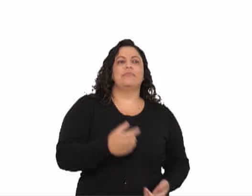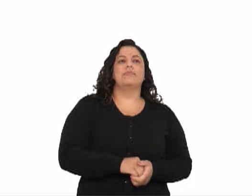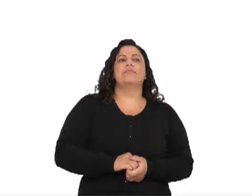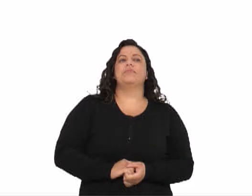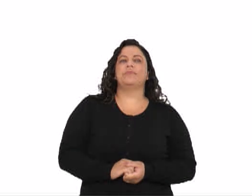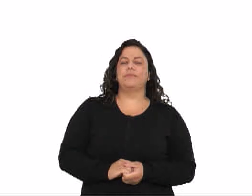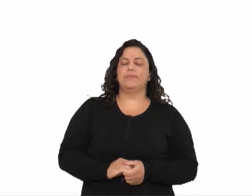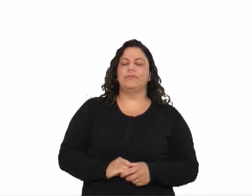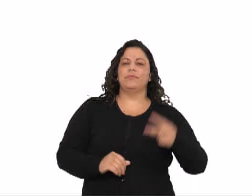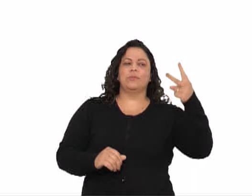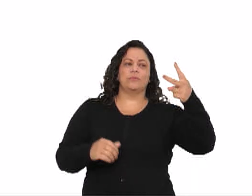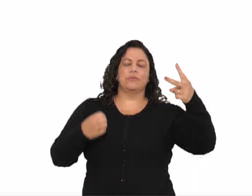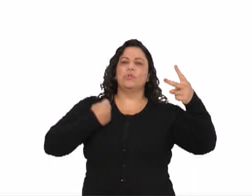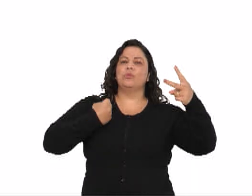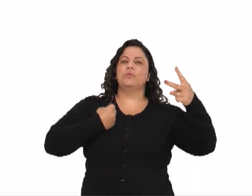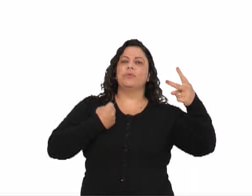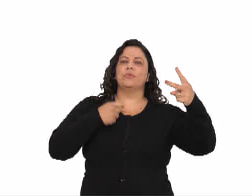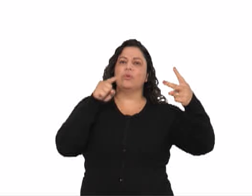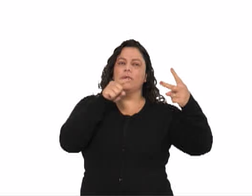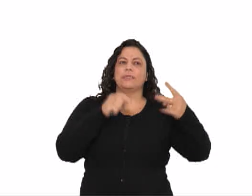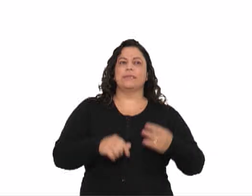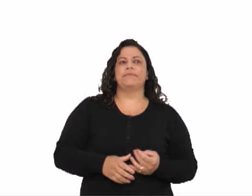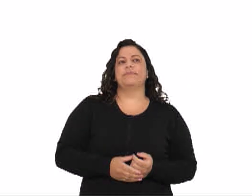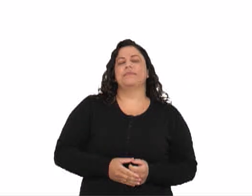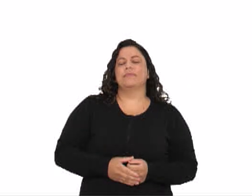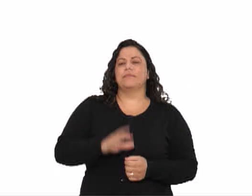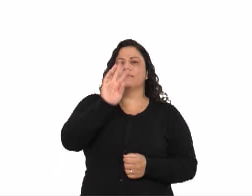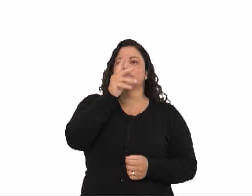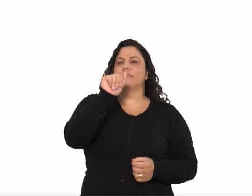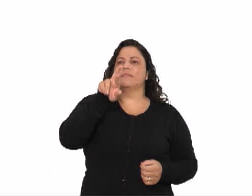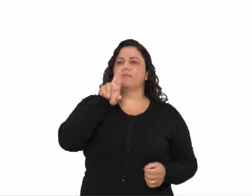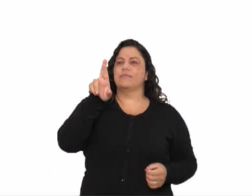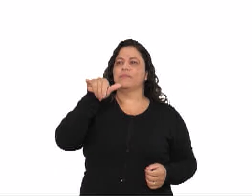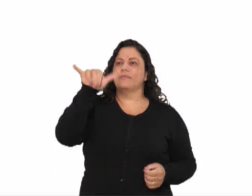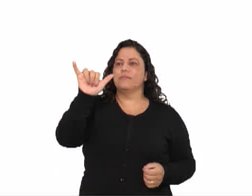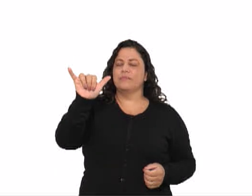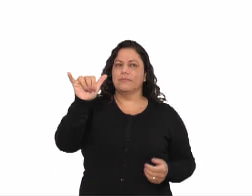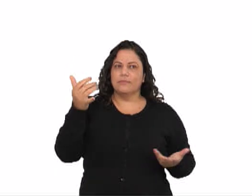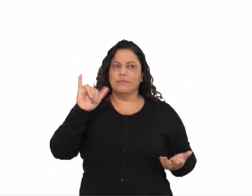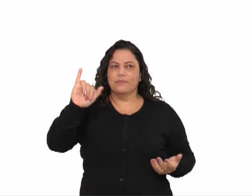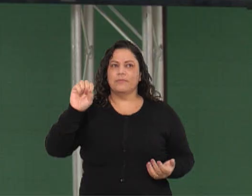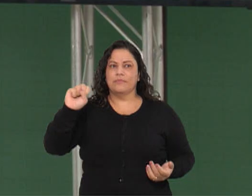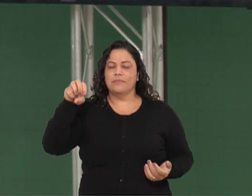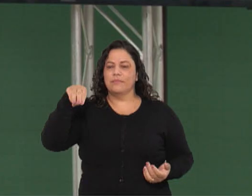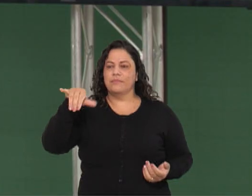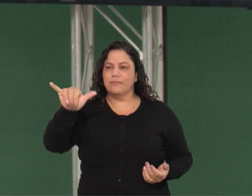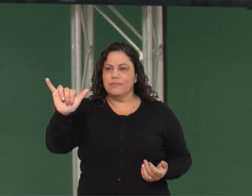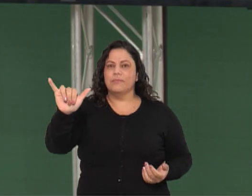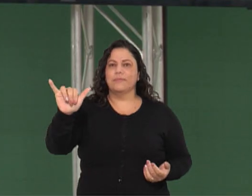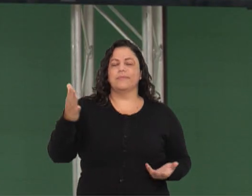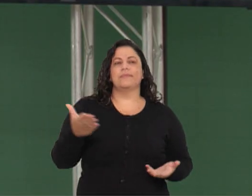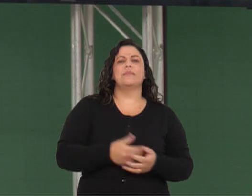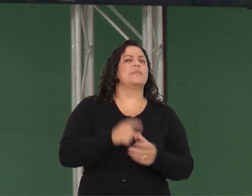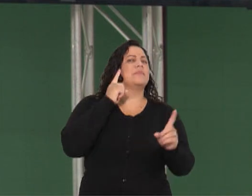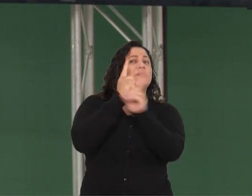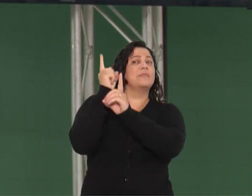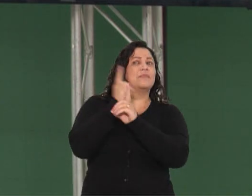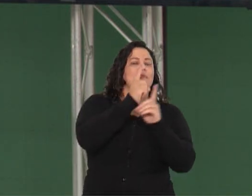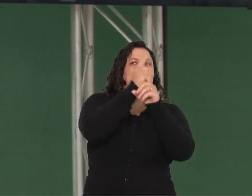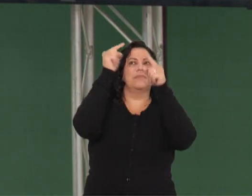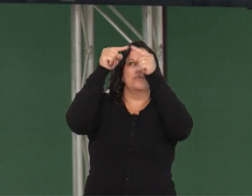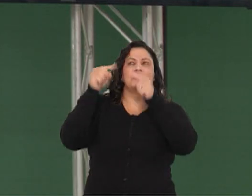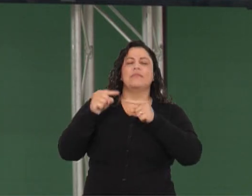A number 2 diz assim, Harry is my father. He's reading the newspaper. Então, vocês encontram aí agora a imagem que